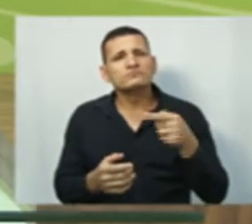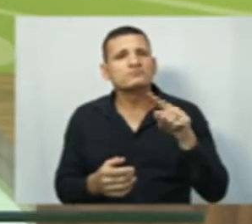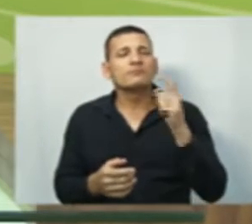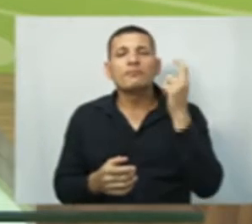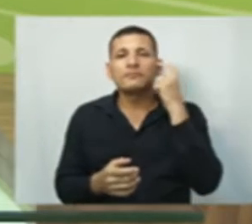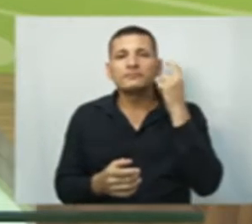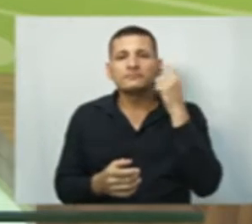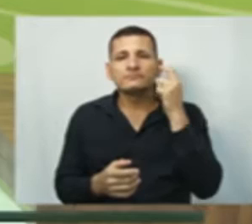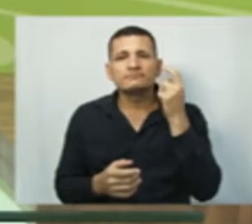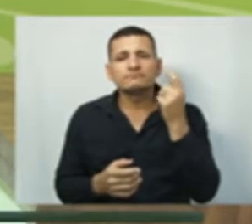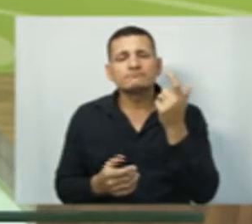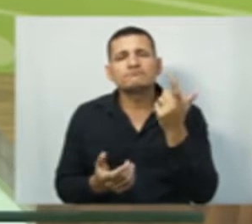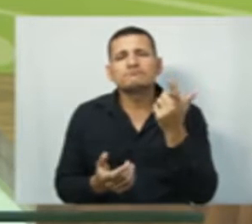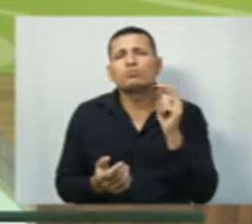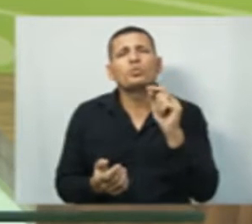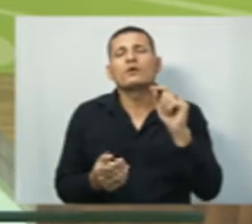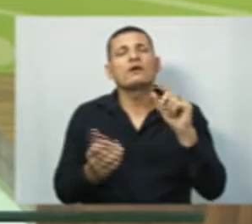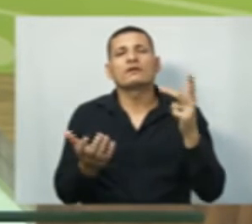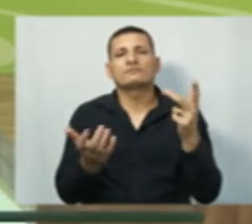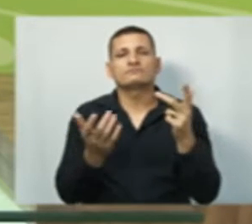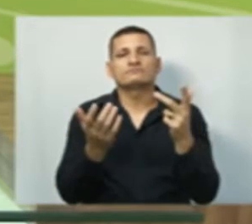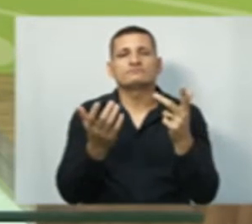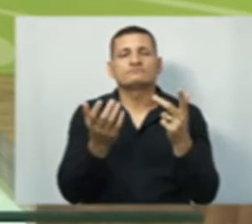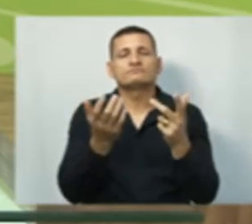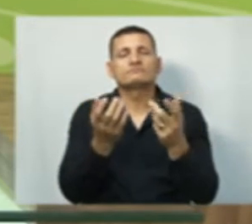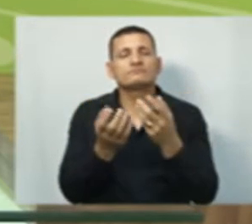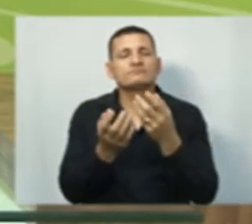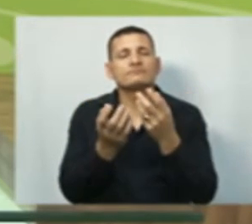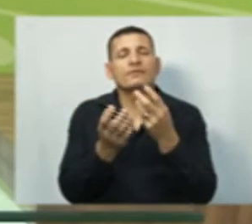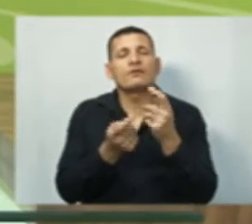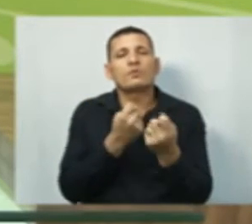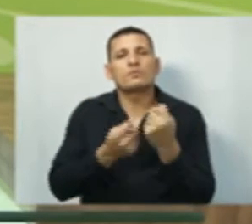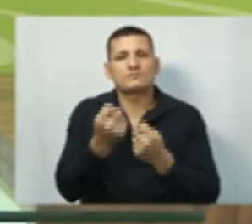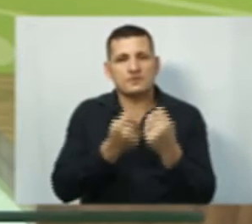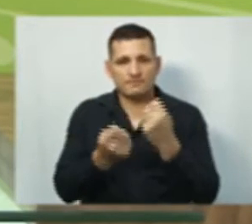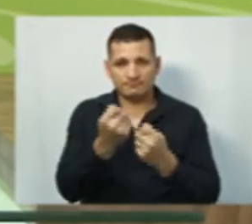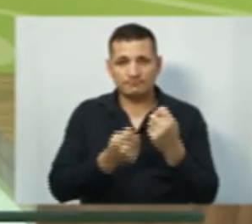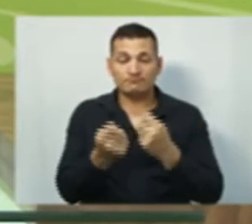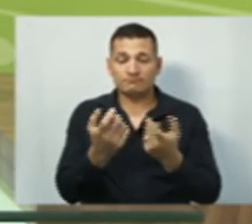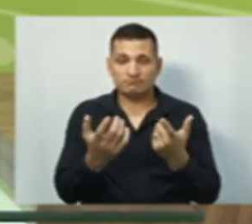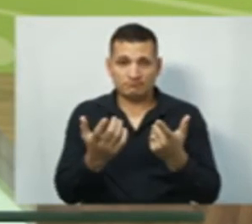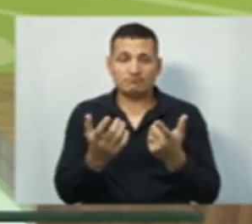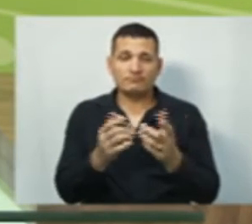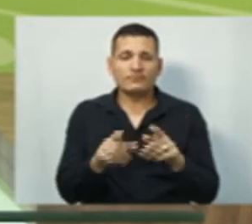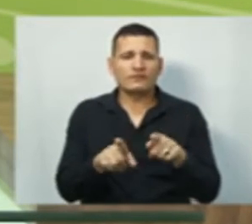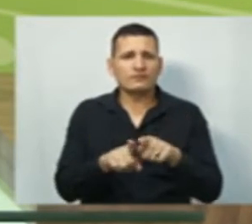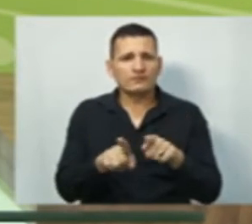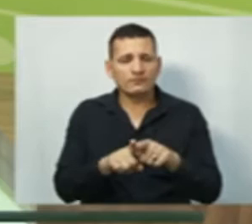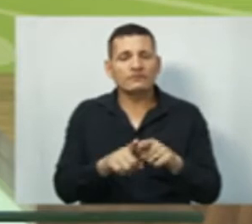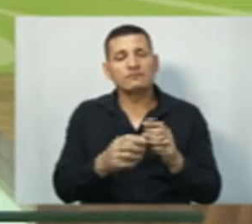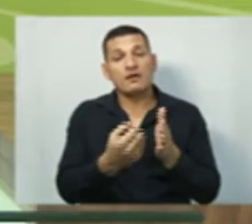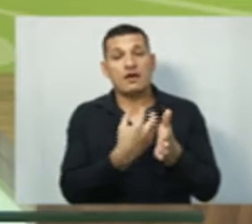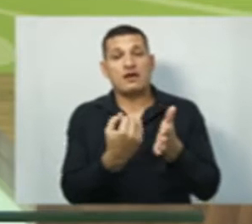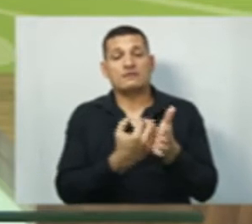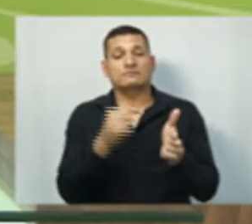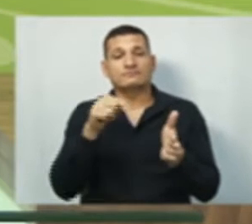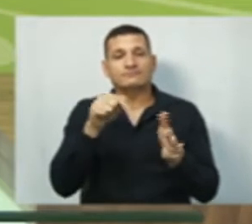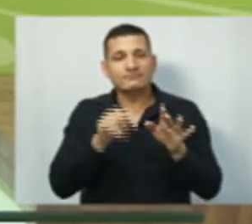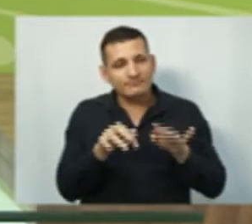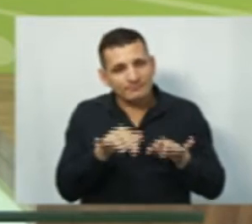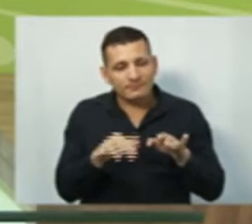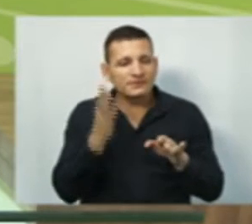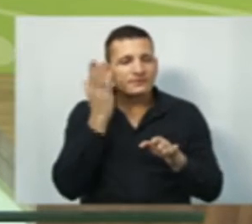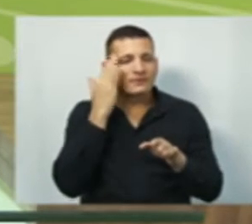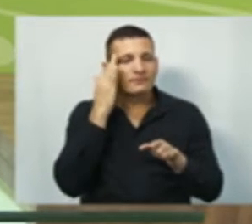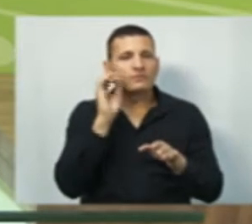que vocês consideram que é economia. Digam para os seus professores e, por favor, peça para que eles mandem no chat para a gente ficar sabendo um